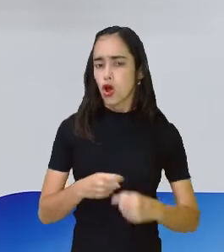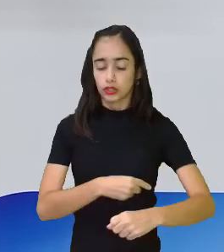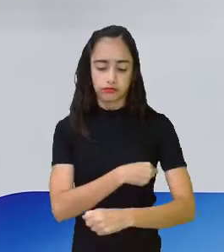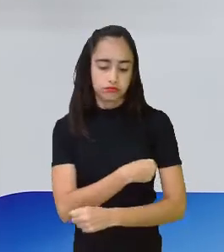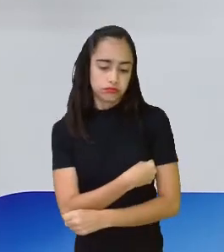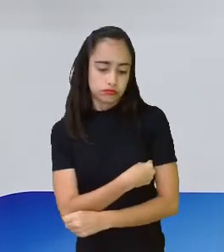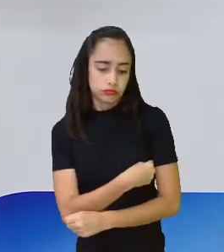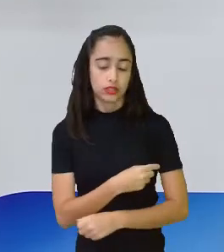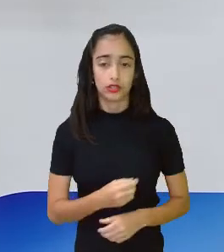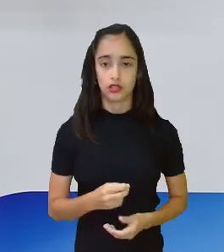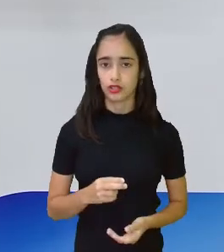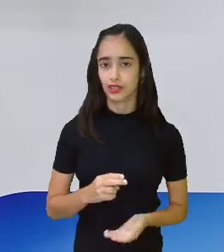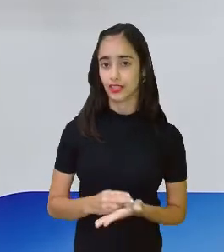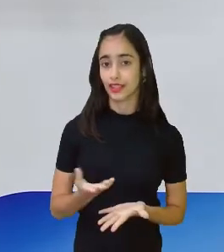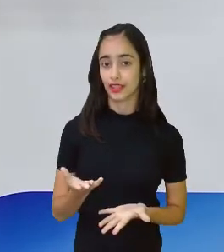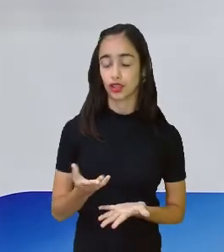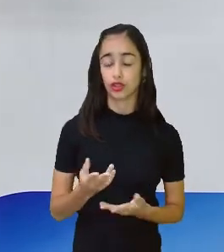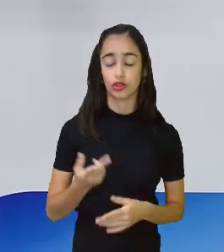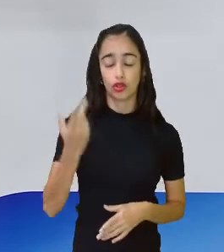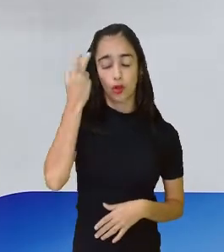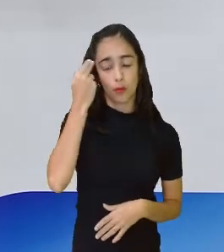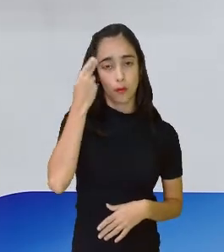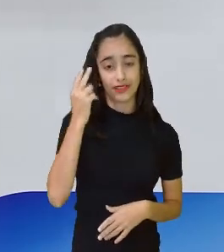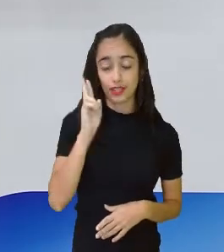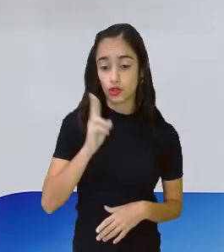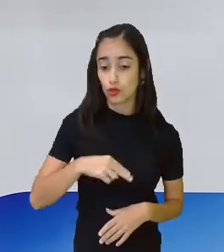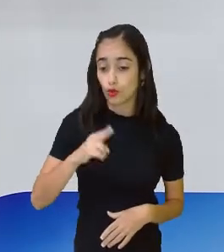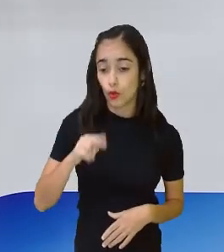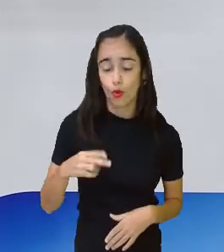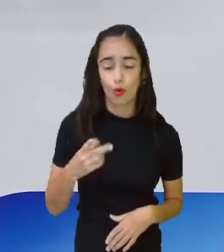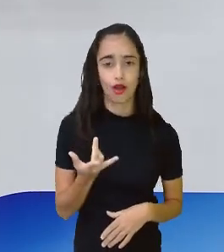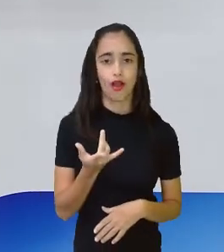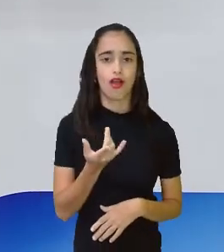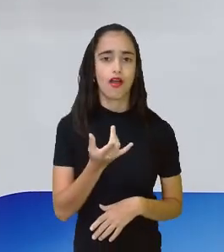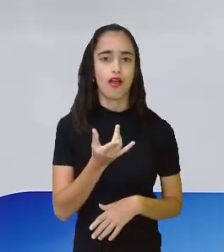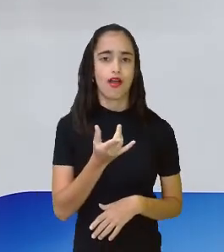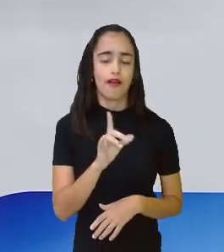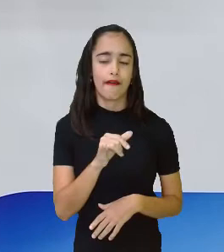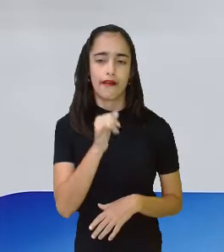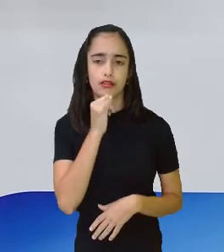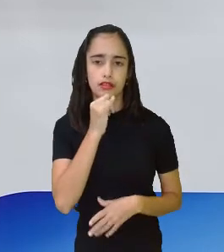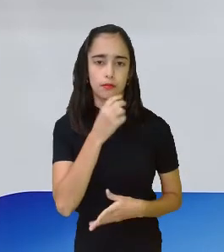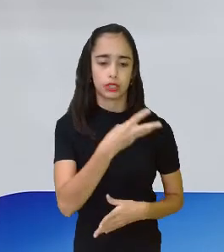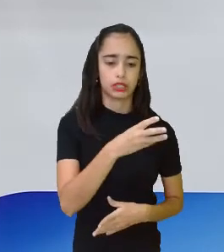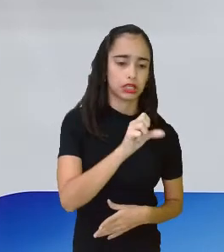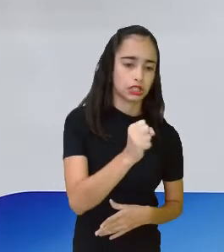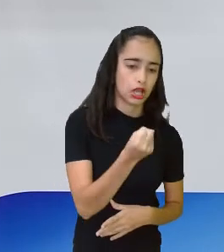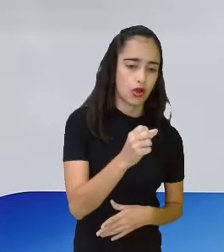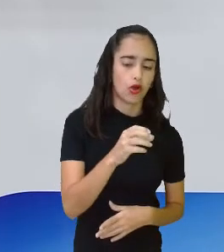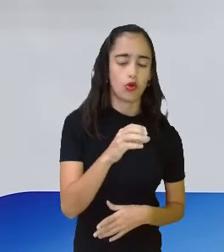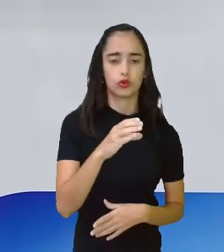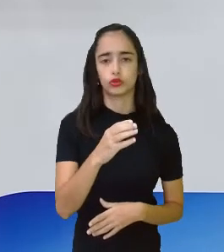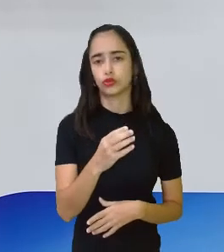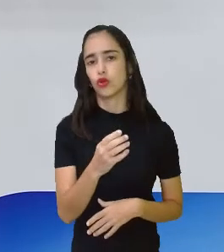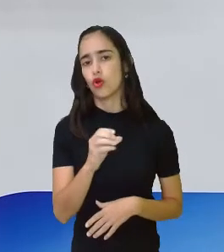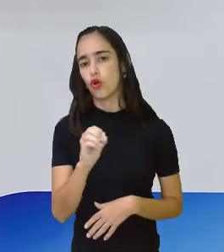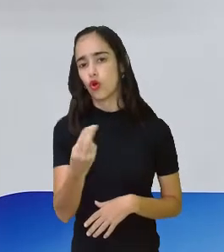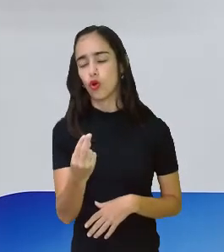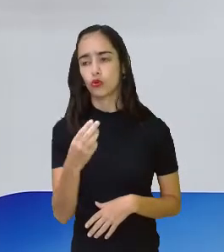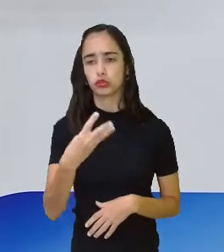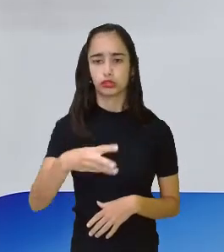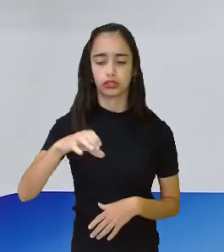ela nunca é fechadinha, 38 graus, 39 graus. Sempre ela tem números partidinhos,